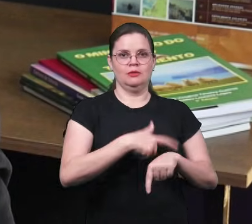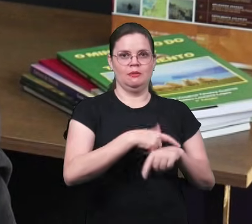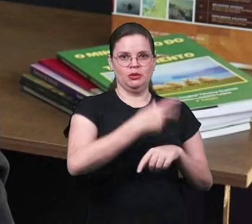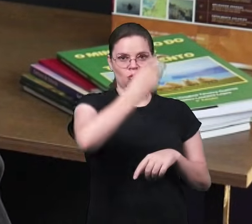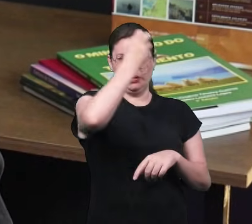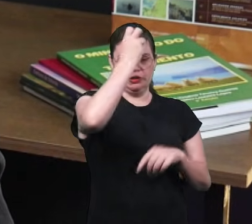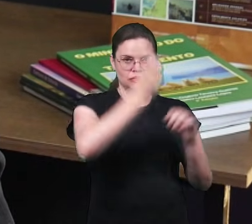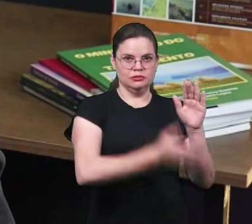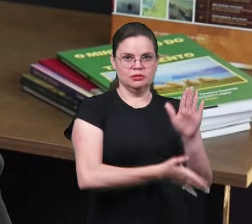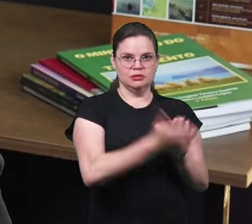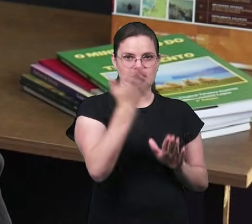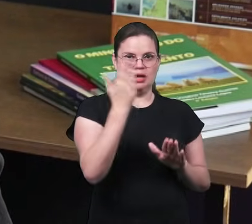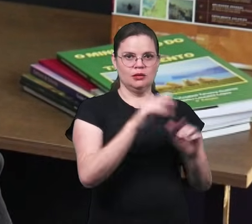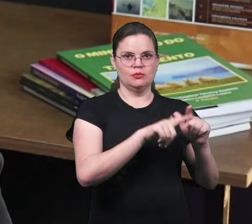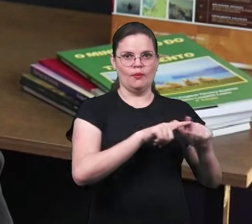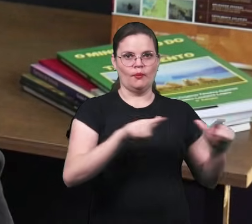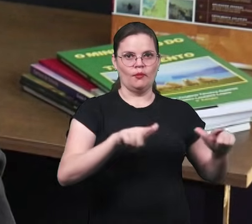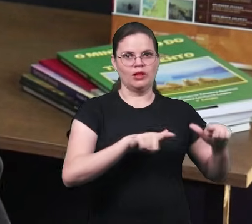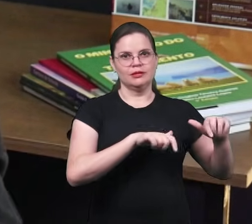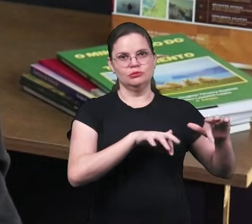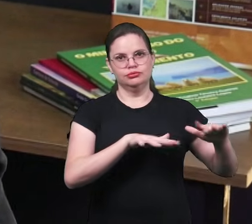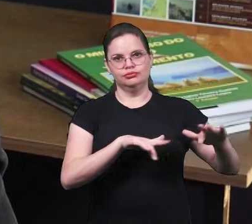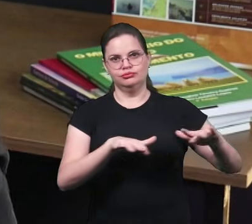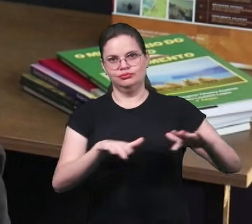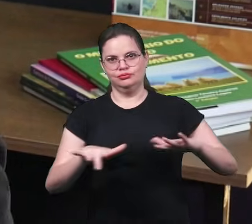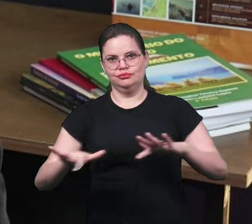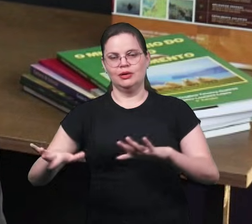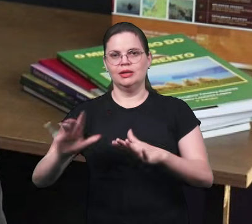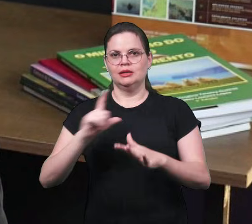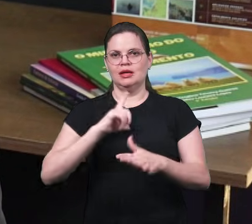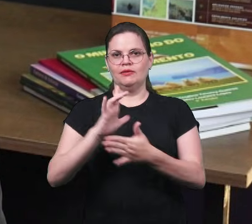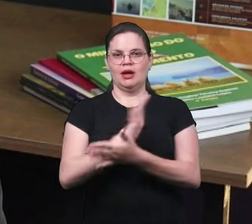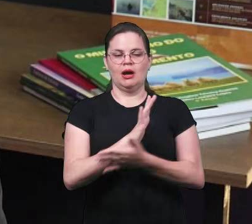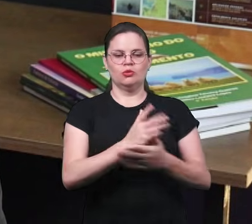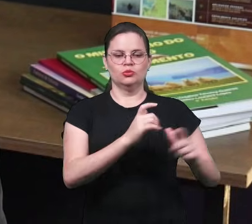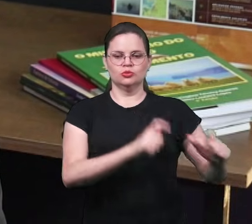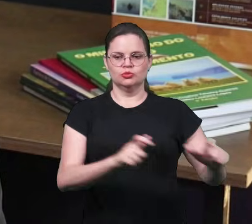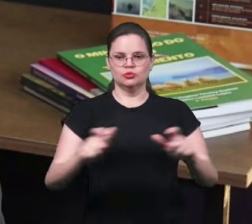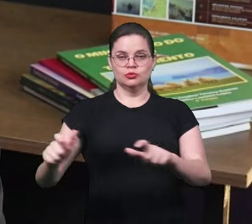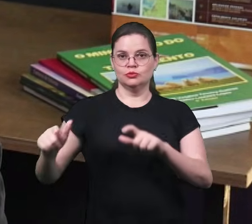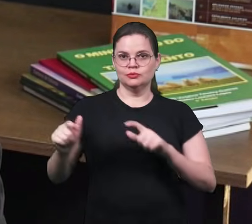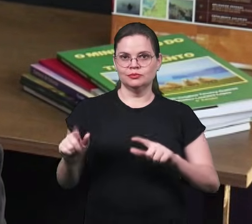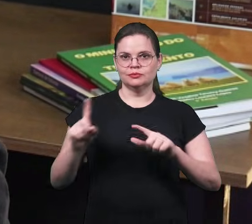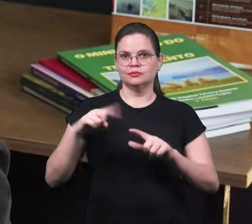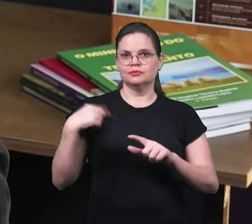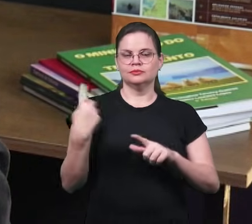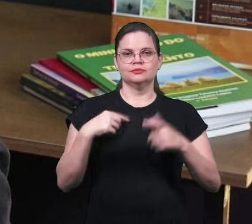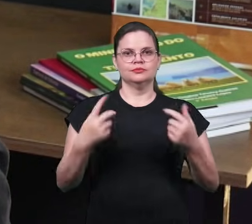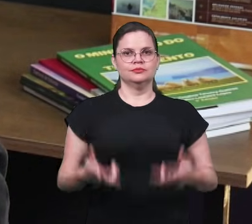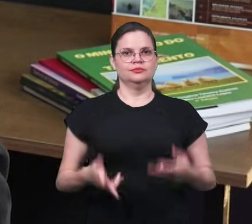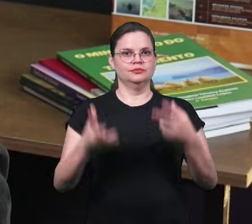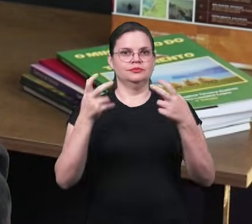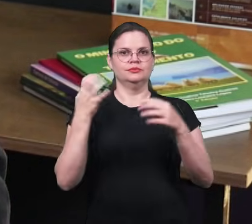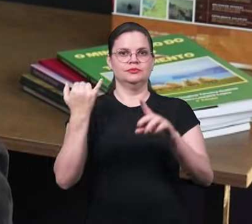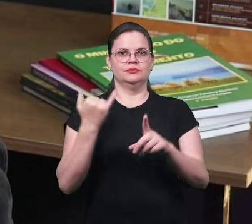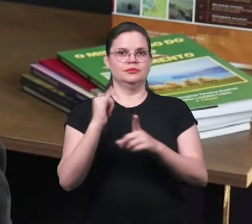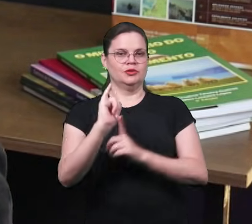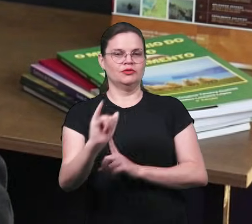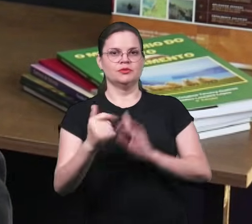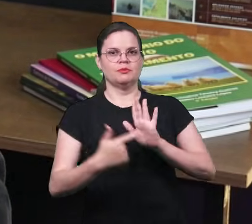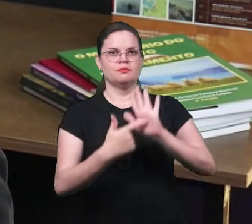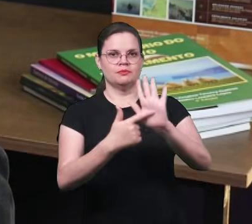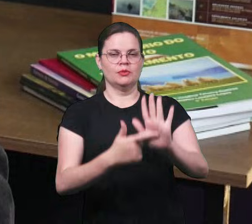e a permanência do povo no deserto, em alguns locais, nós vemos que profeticamente o Senhor está mostrando ali a pessoa do